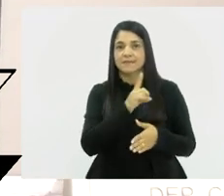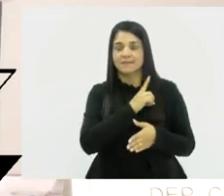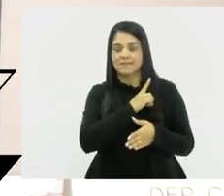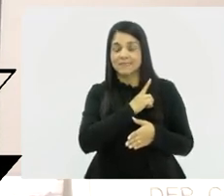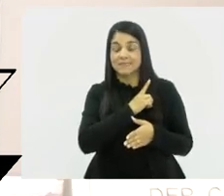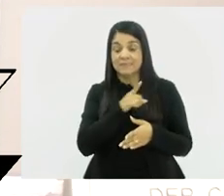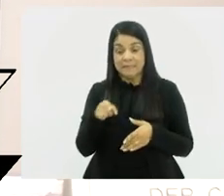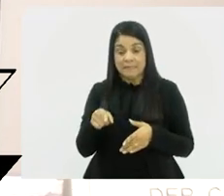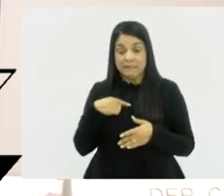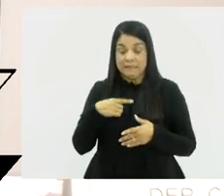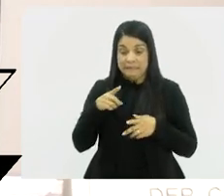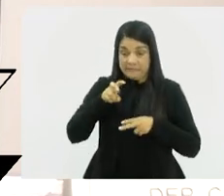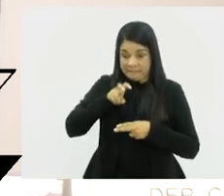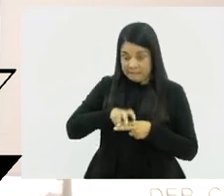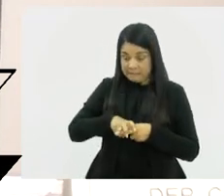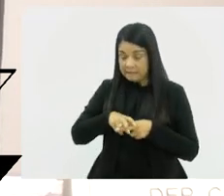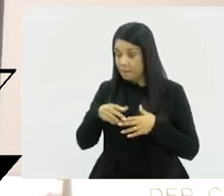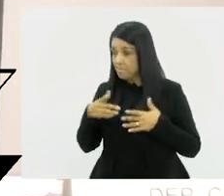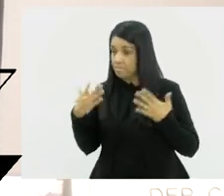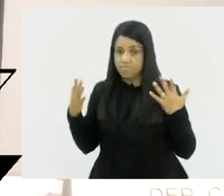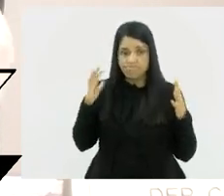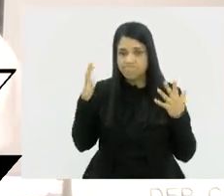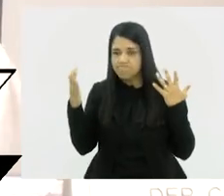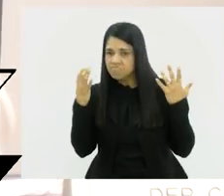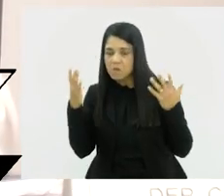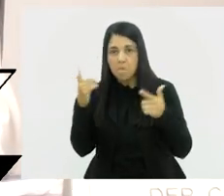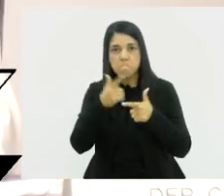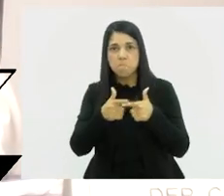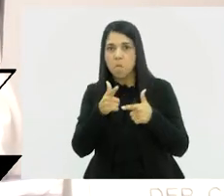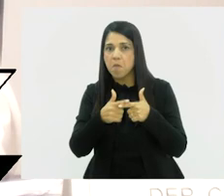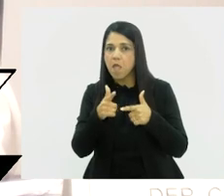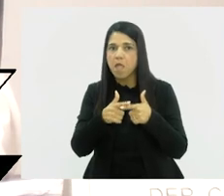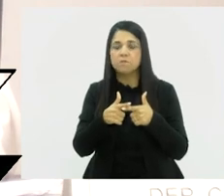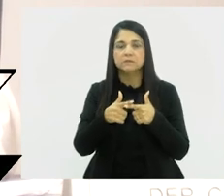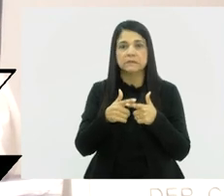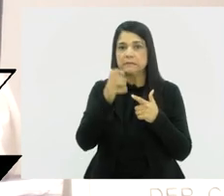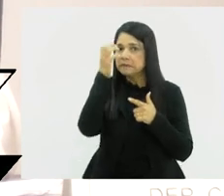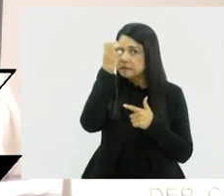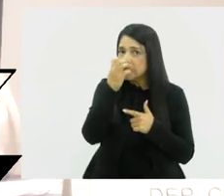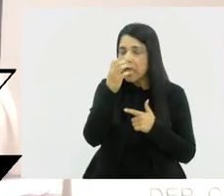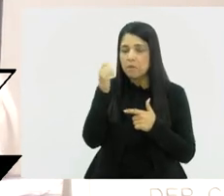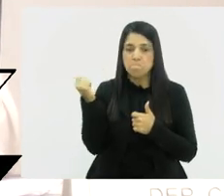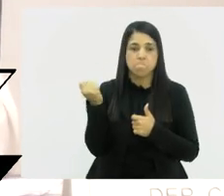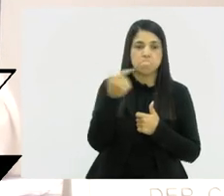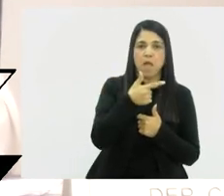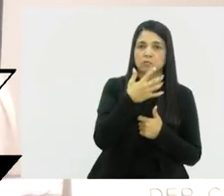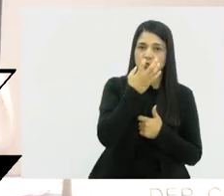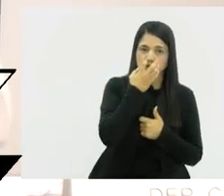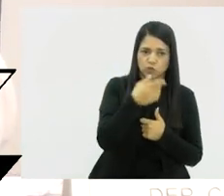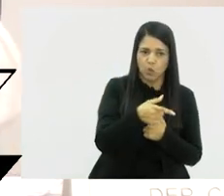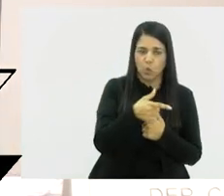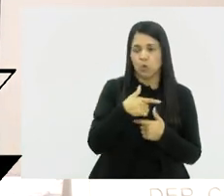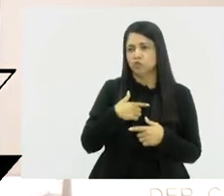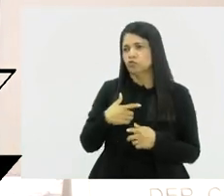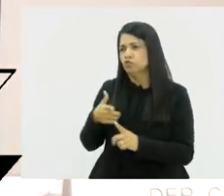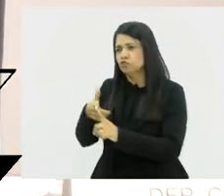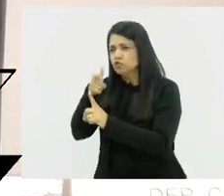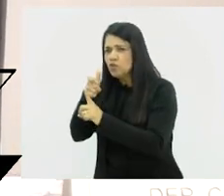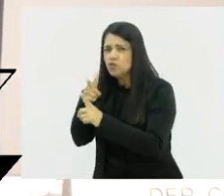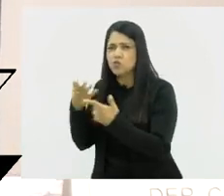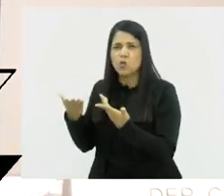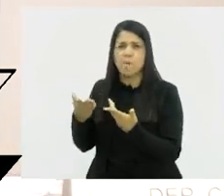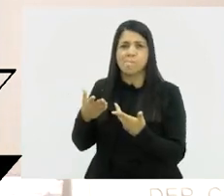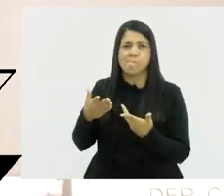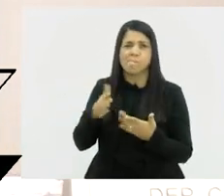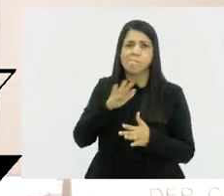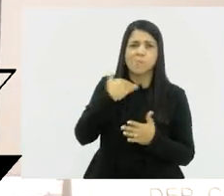N casos, mesma coisa da PM, muito mais cabeludos que esse, né? Tiro, morte, sequestro, aí chega